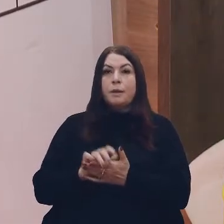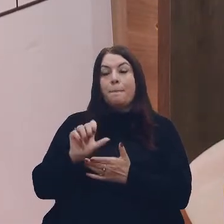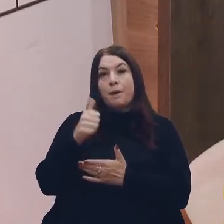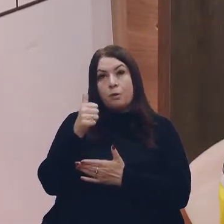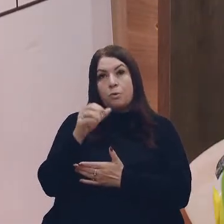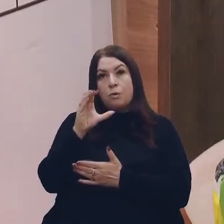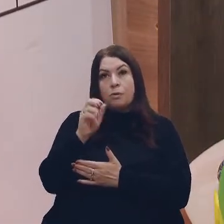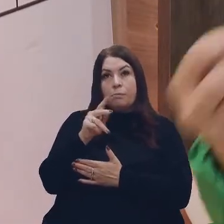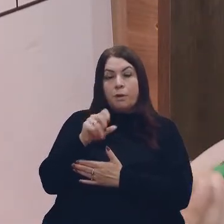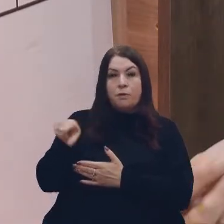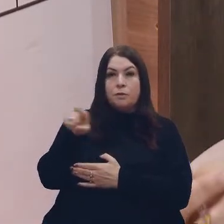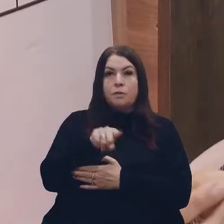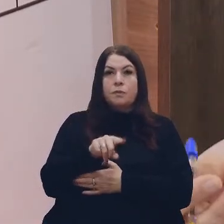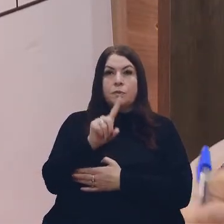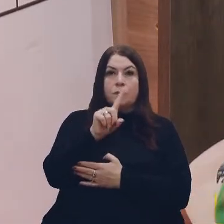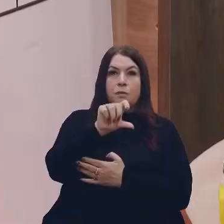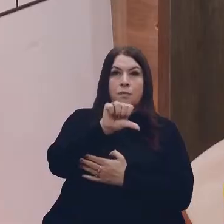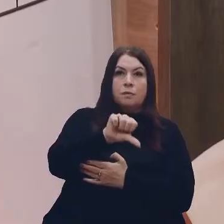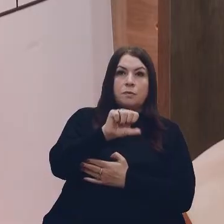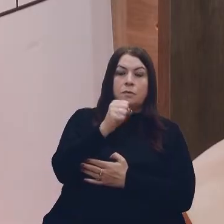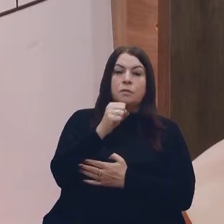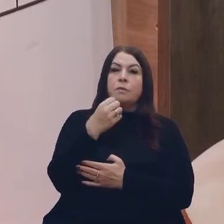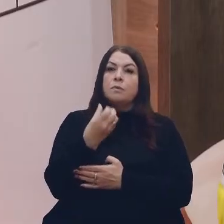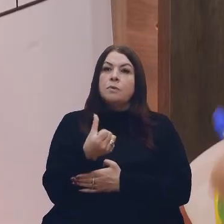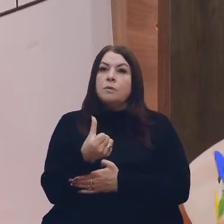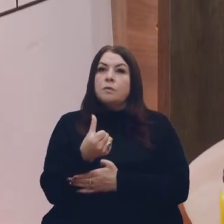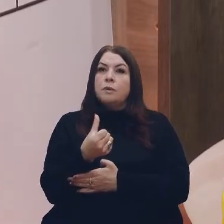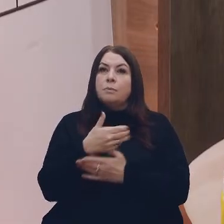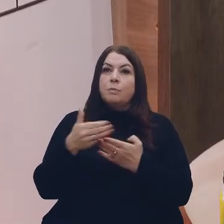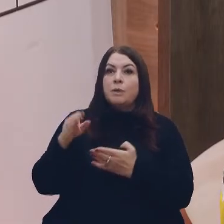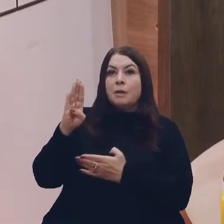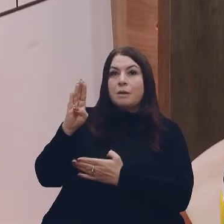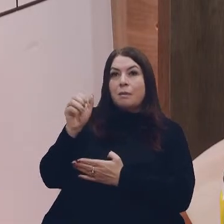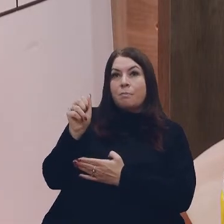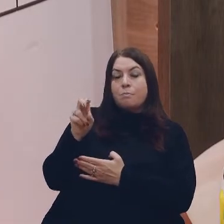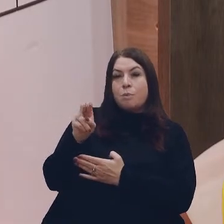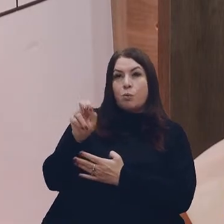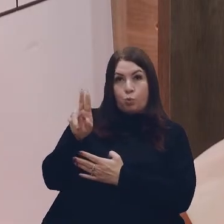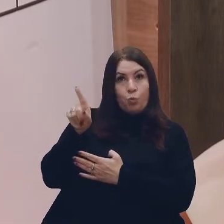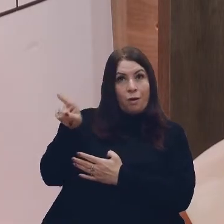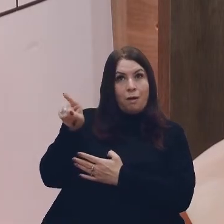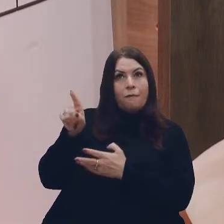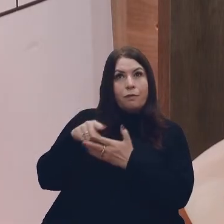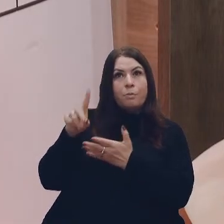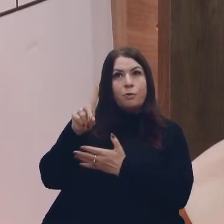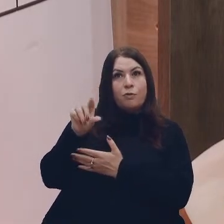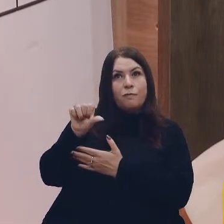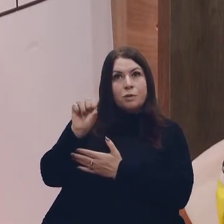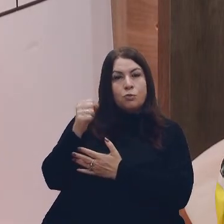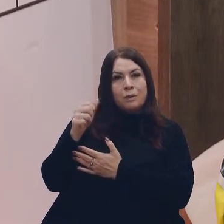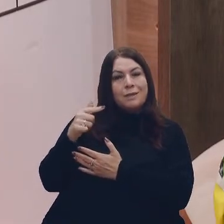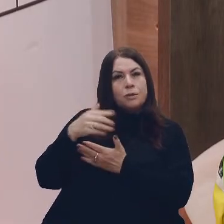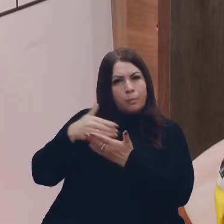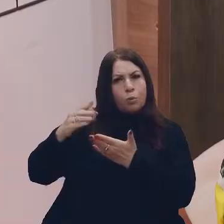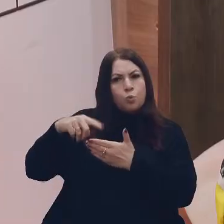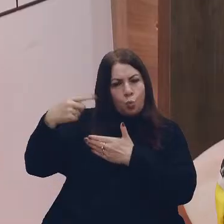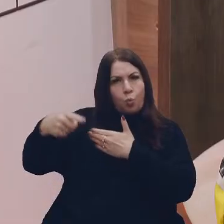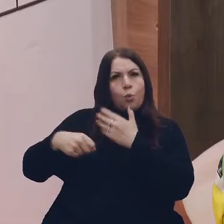melhor, o CAPS foi em 1986, mas a CARD de Bauru foi em 1987 e a partir do ano seguinte,